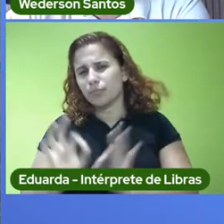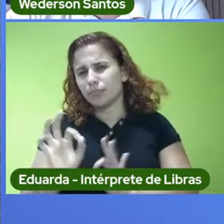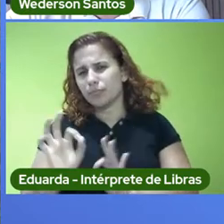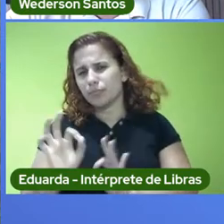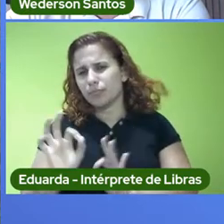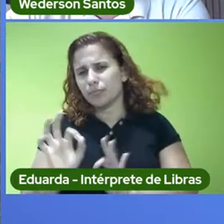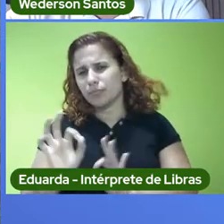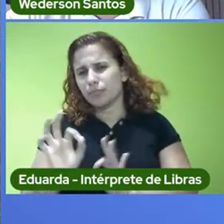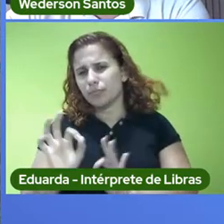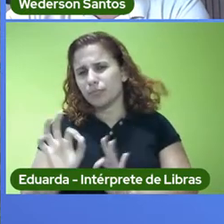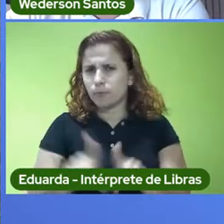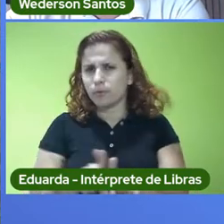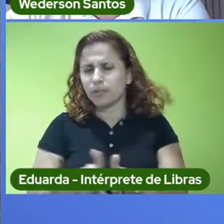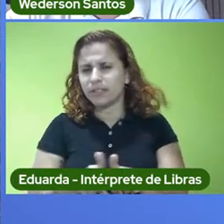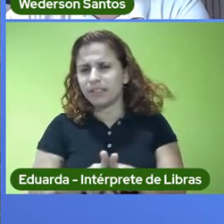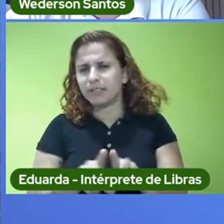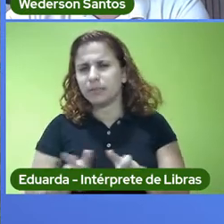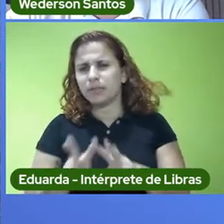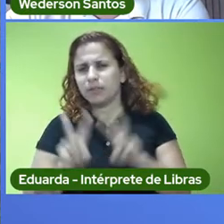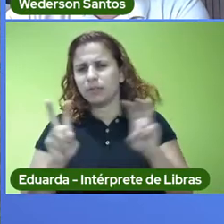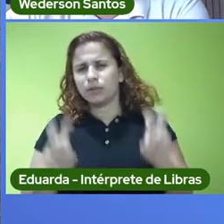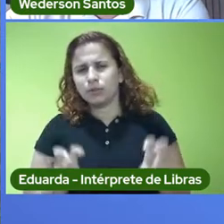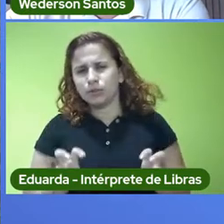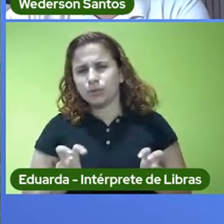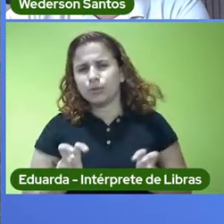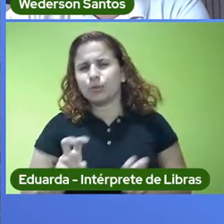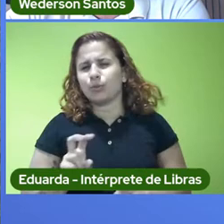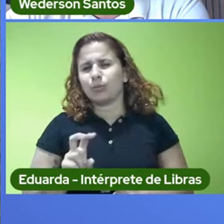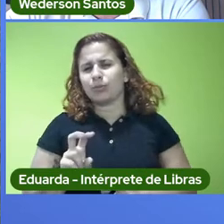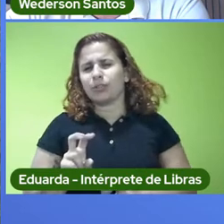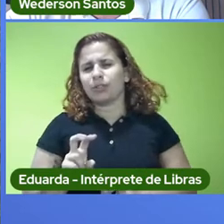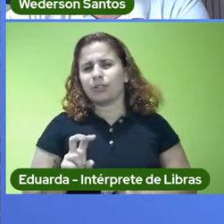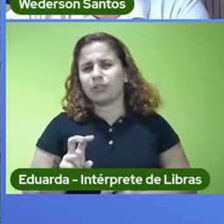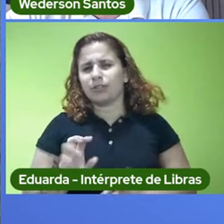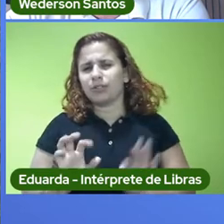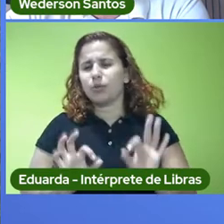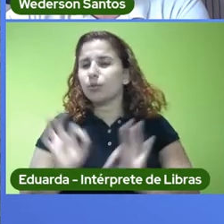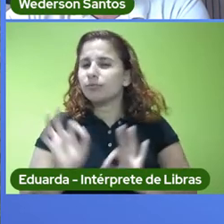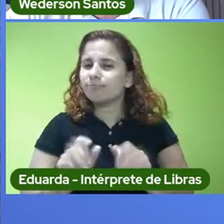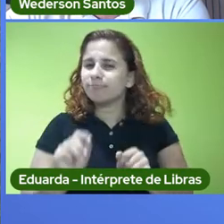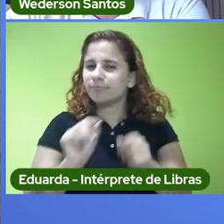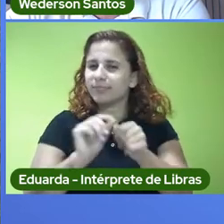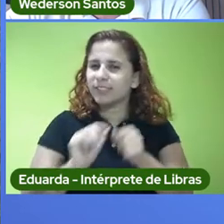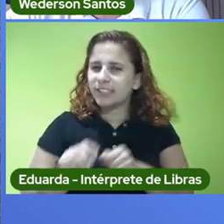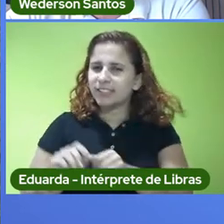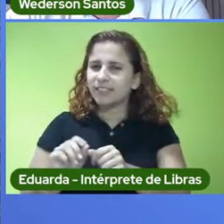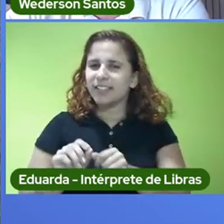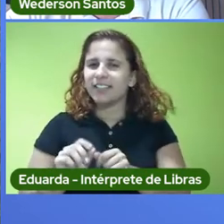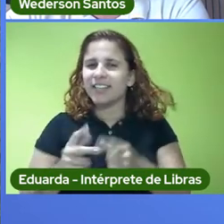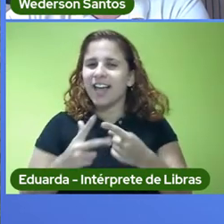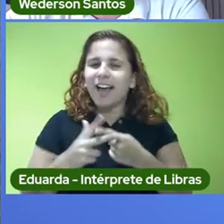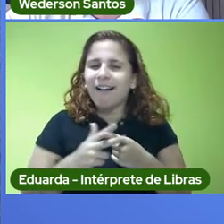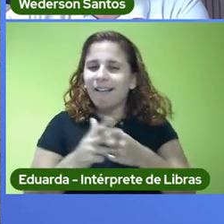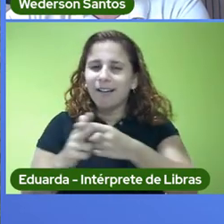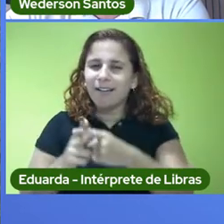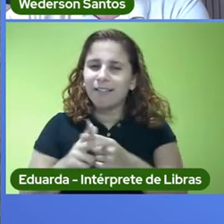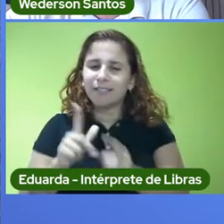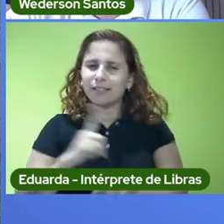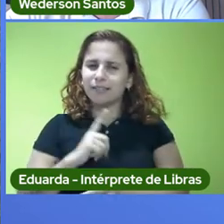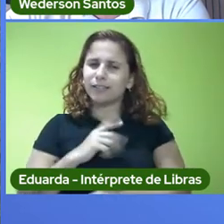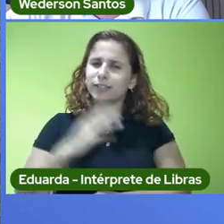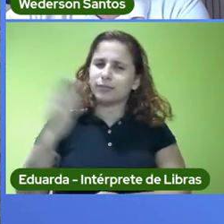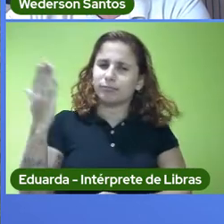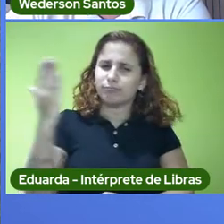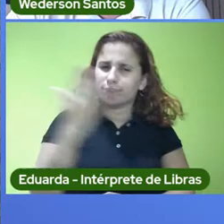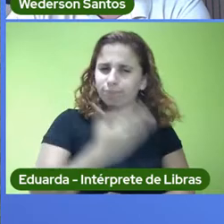de fazer os ajustes, está tão bem representada, né, em termos de audiência, com tantos atores importantes, porque